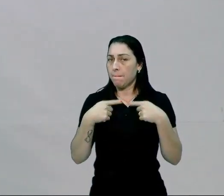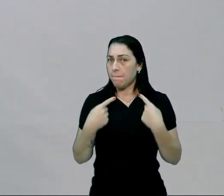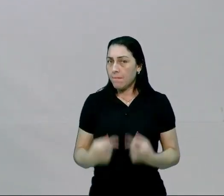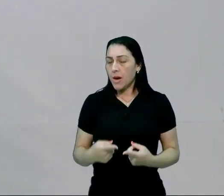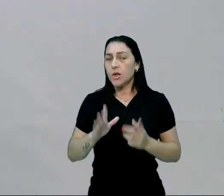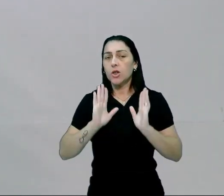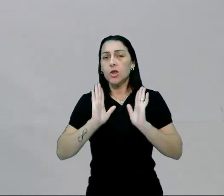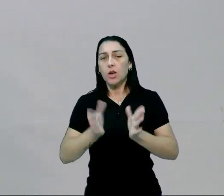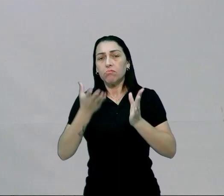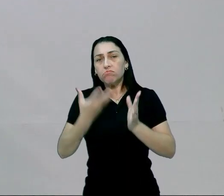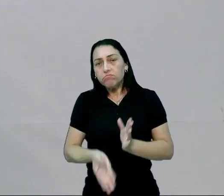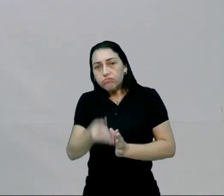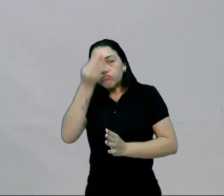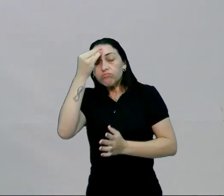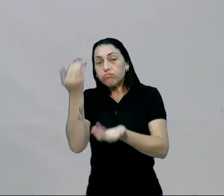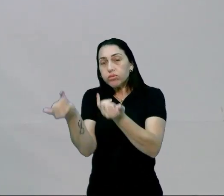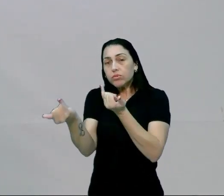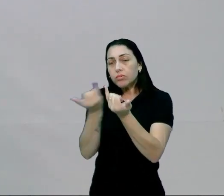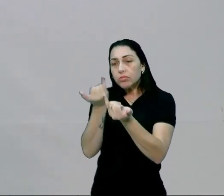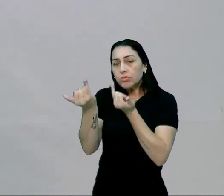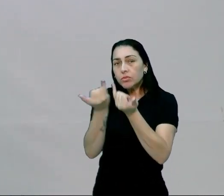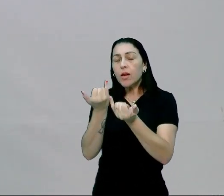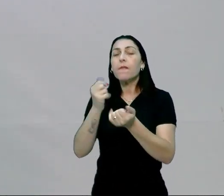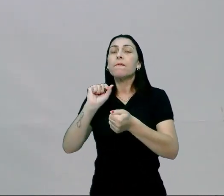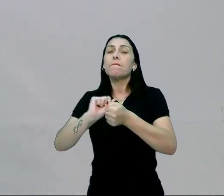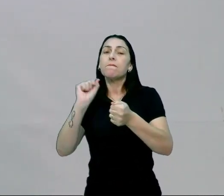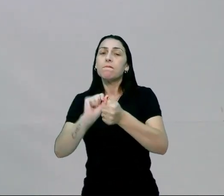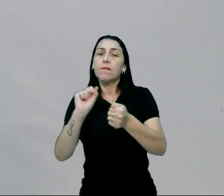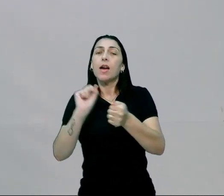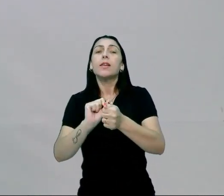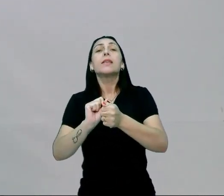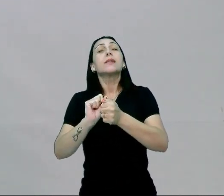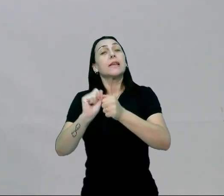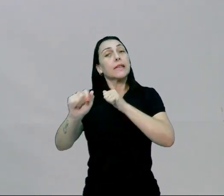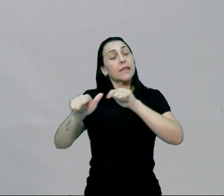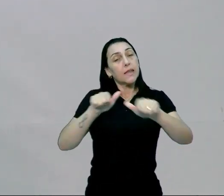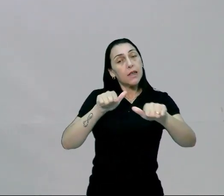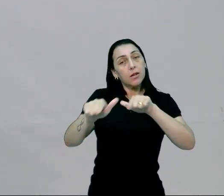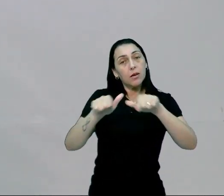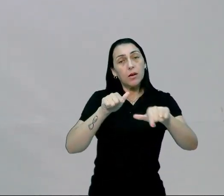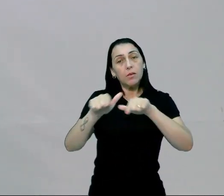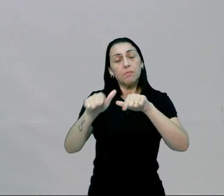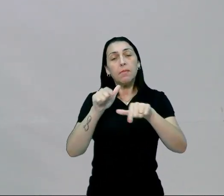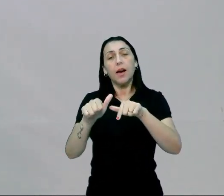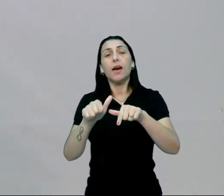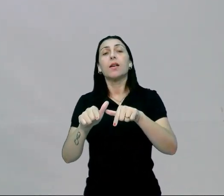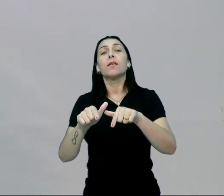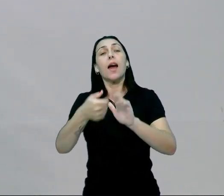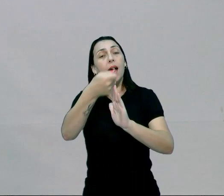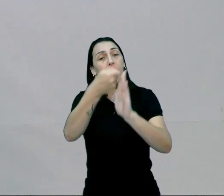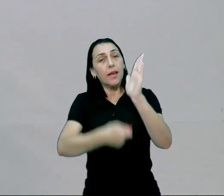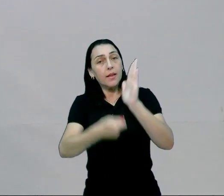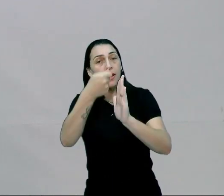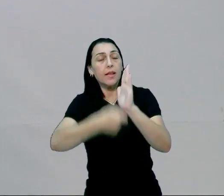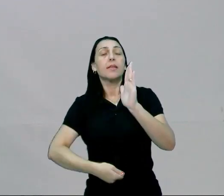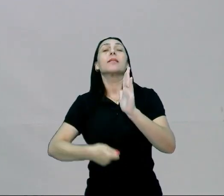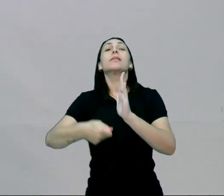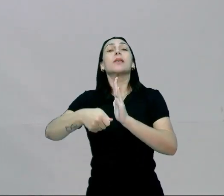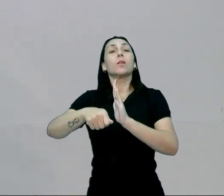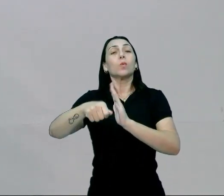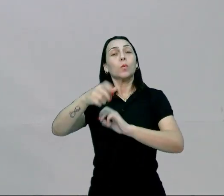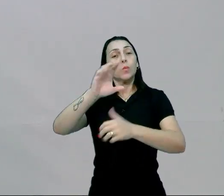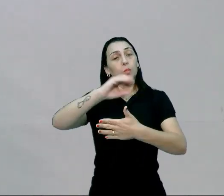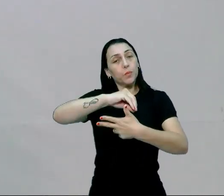forma, já leva essa informação que, como a gente faz esse trabalho de interdisciplinariedade, no caso da redação do Enem, eles